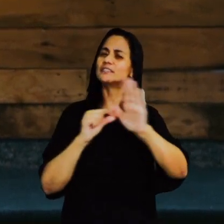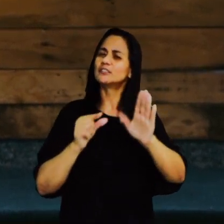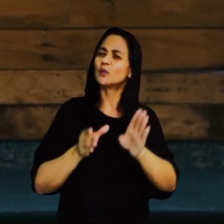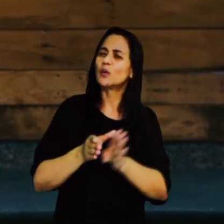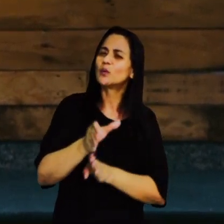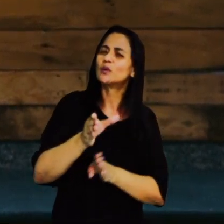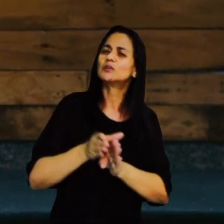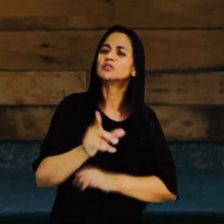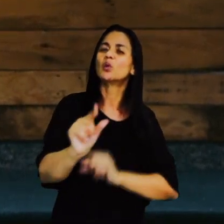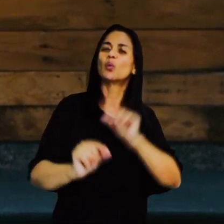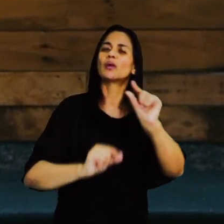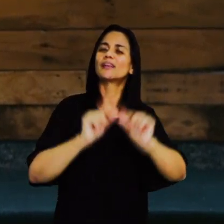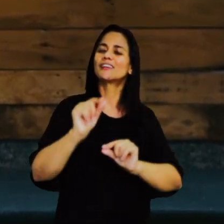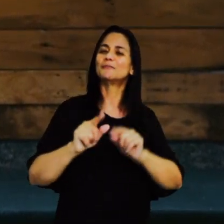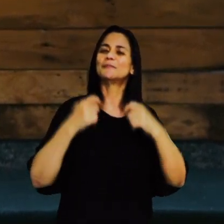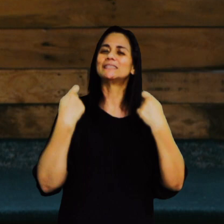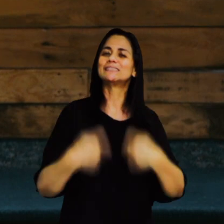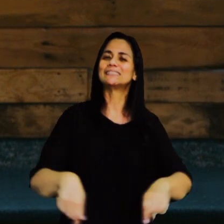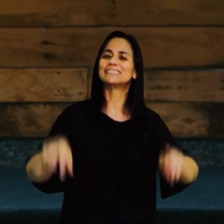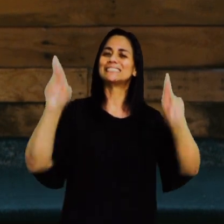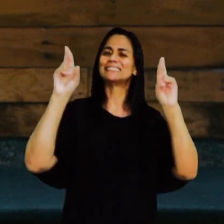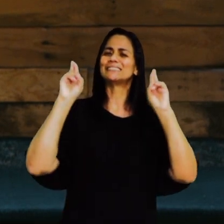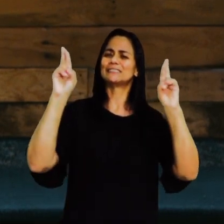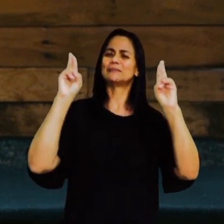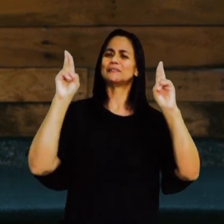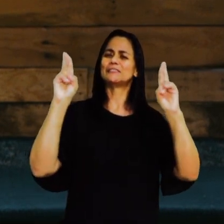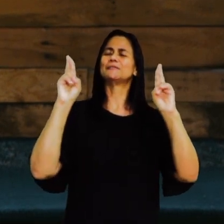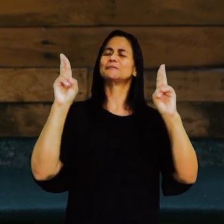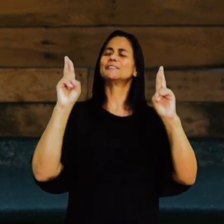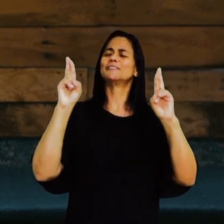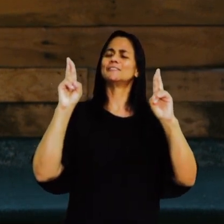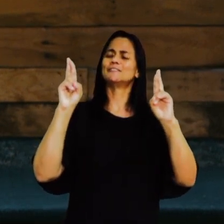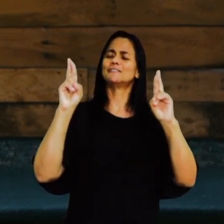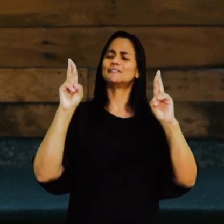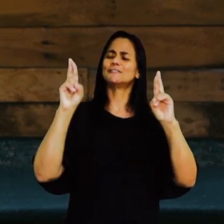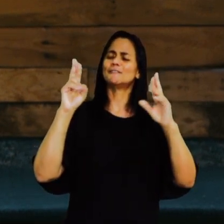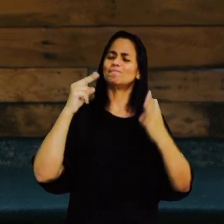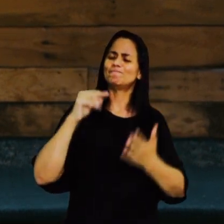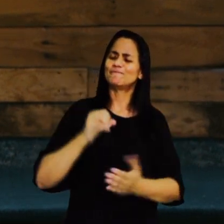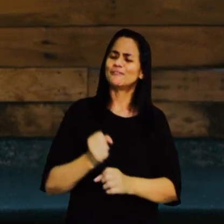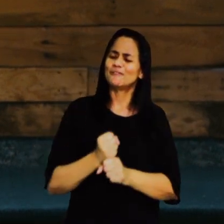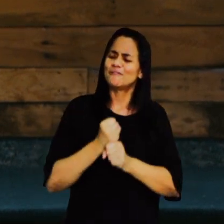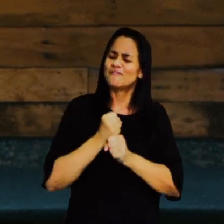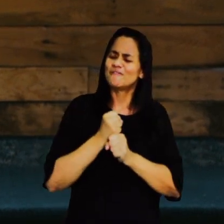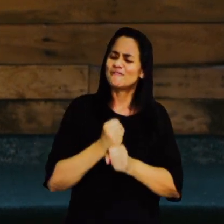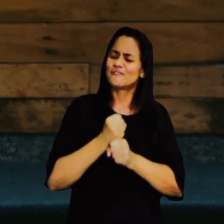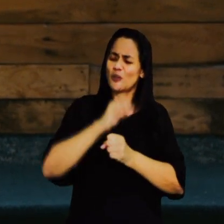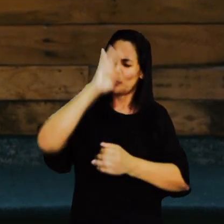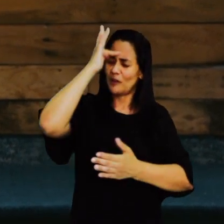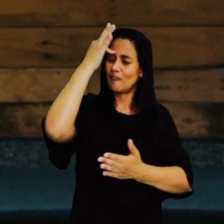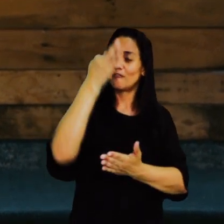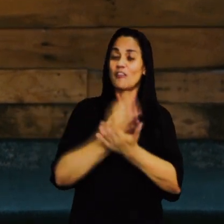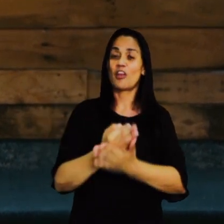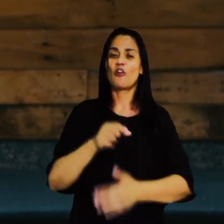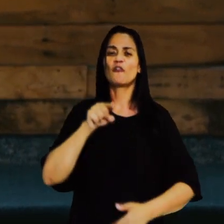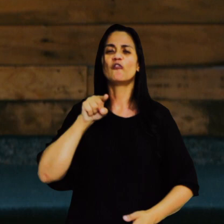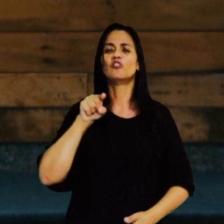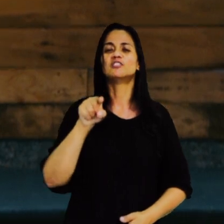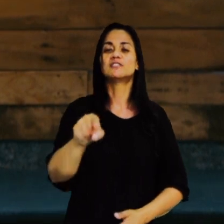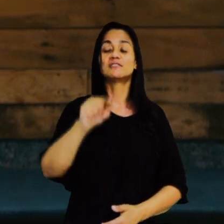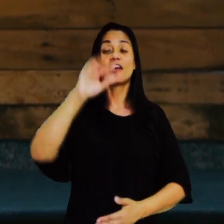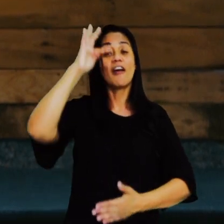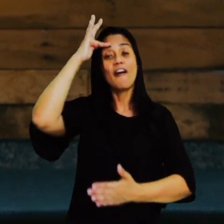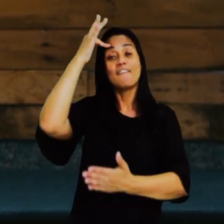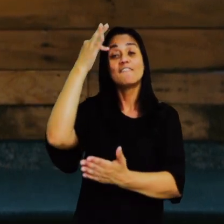esperança da fé que professamos. Você tem fé no que você